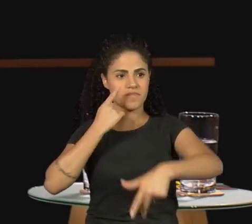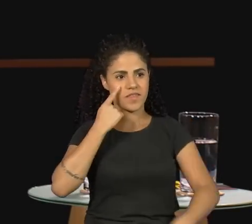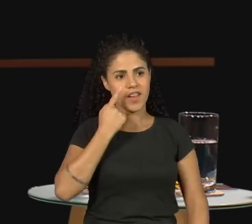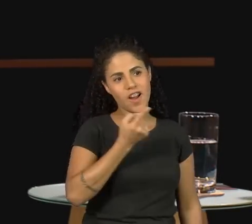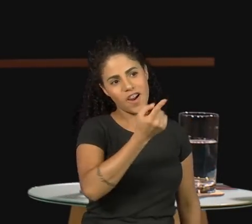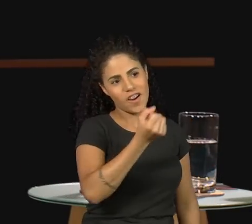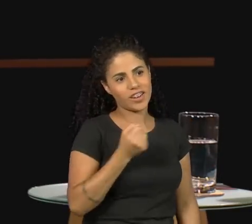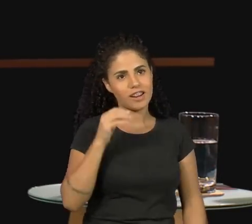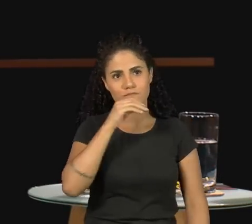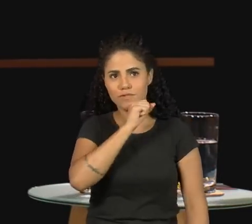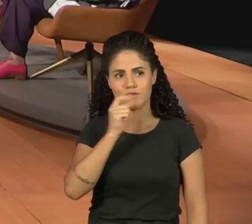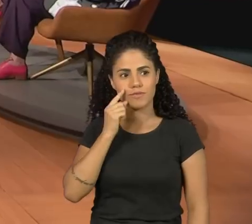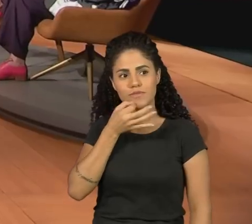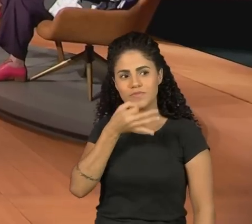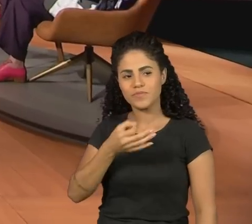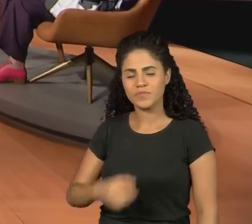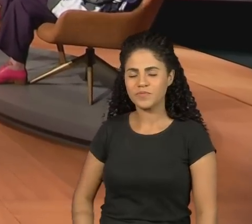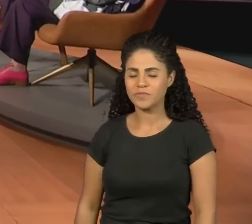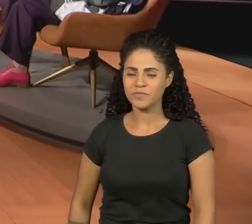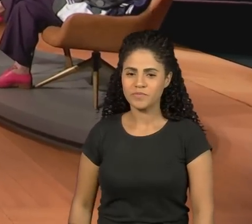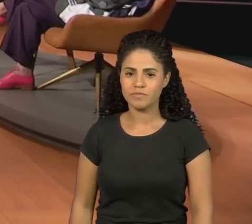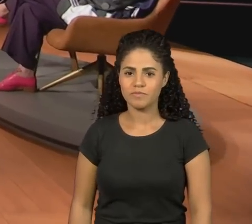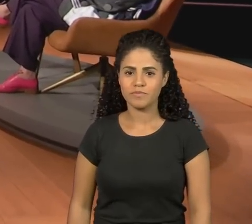desse uma olhada e depois Uau. comentasse.